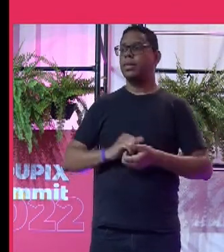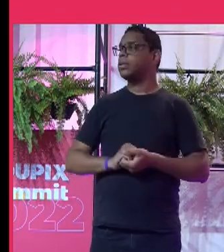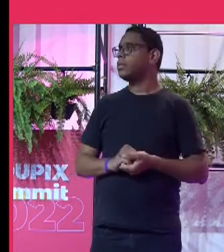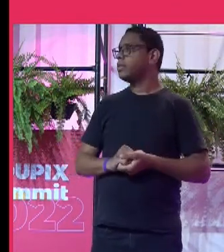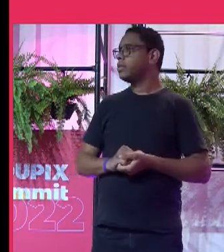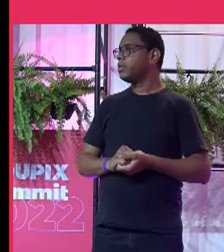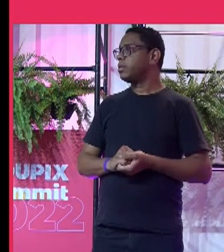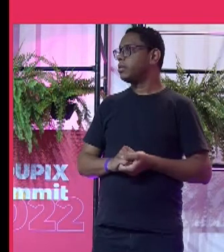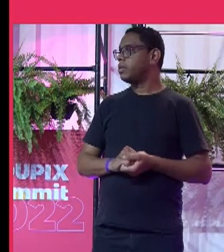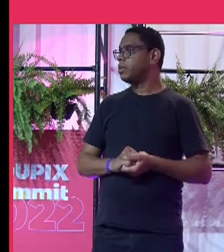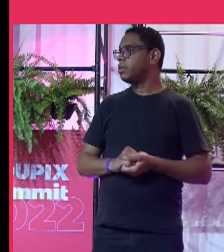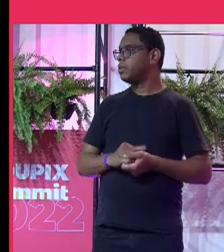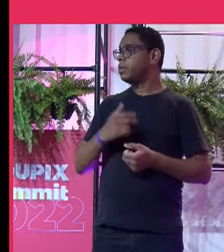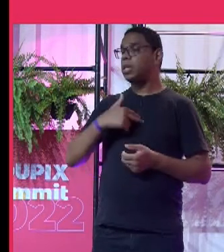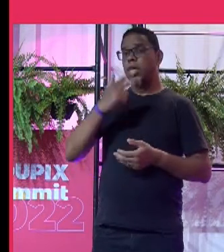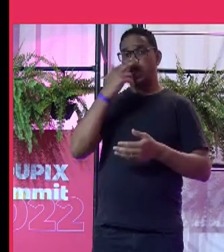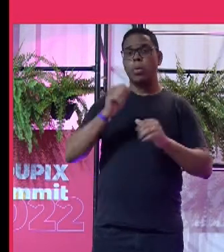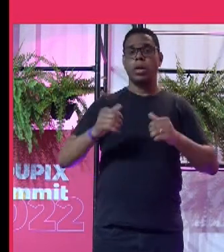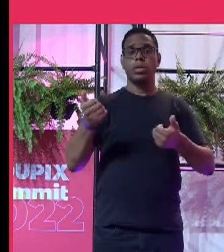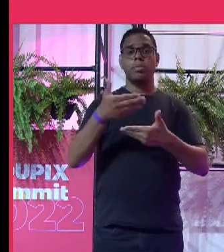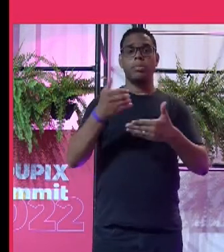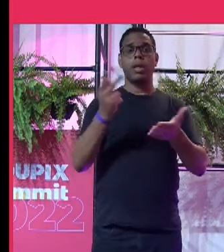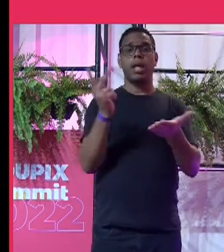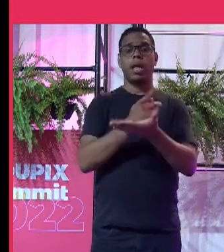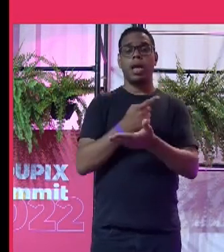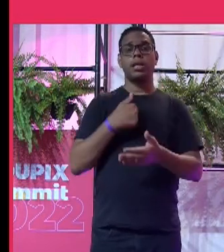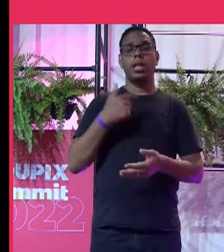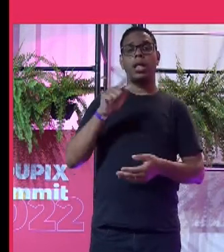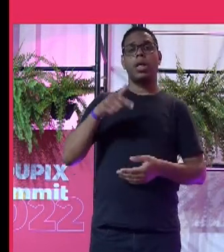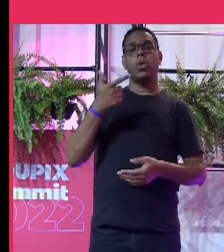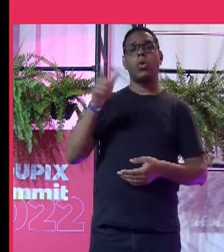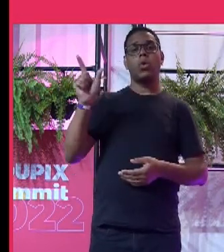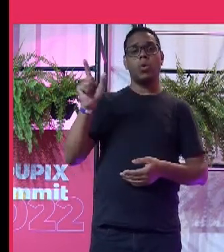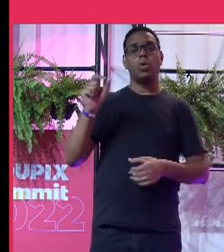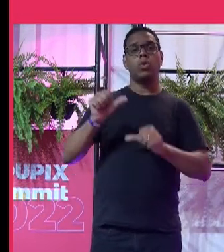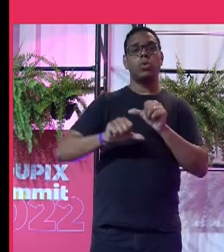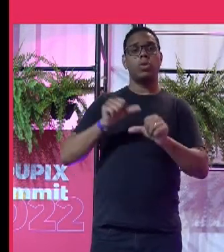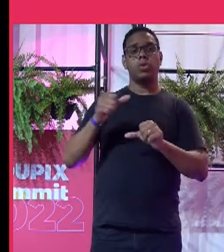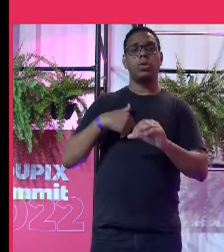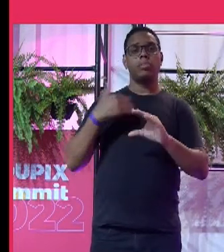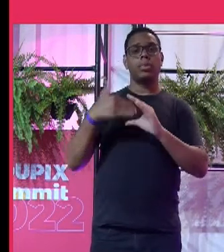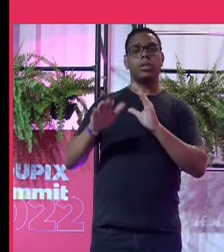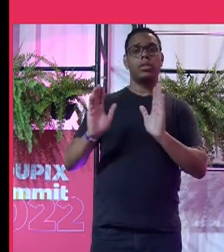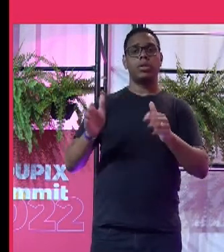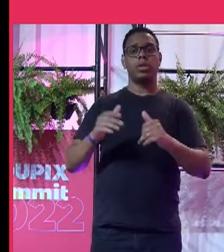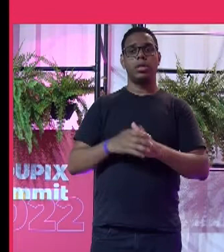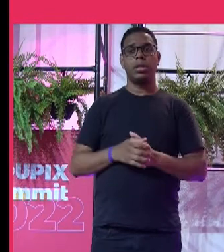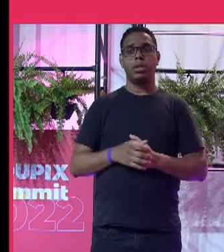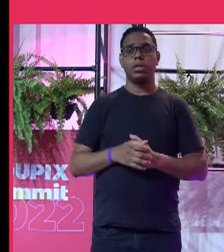eu acho que está errada a apresentação, não é essa? Tem uma outra versão atualizada que mandaram.